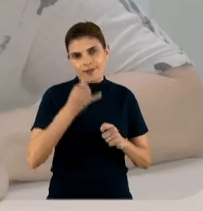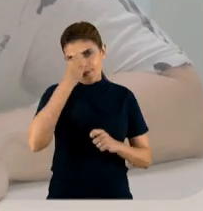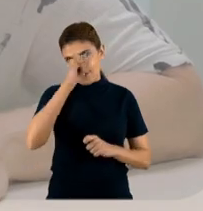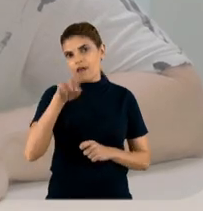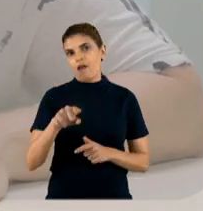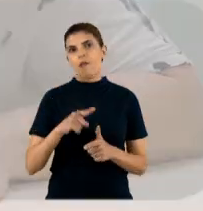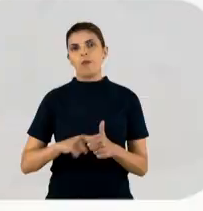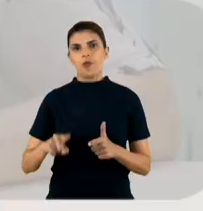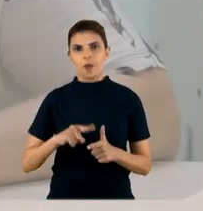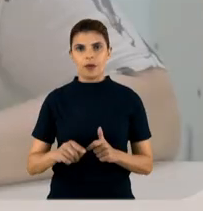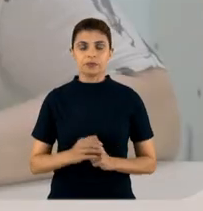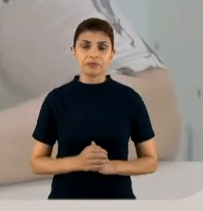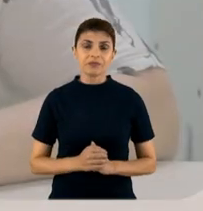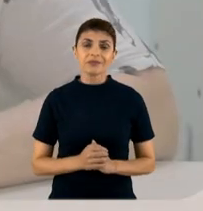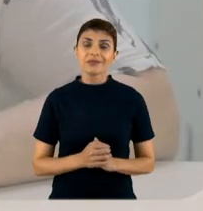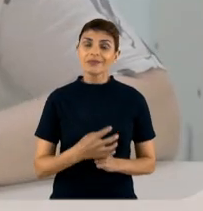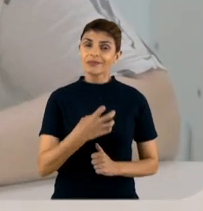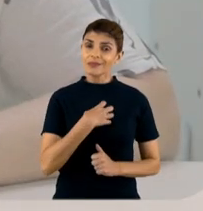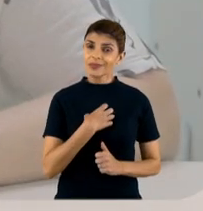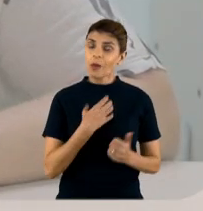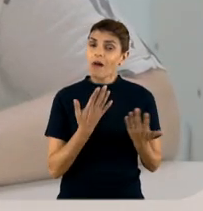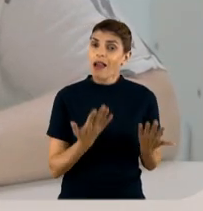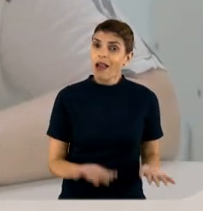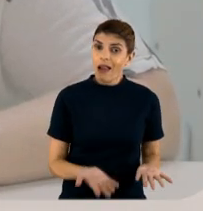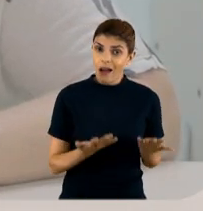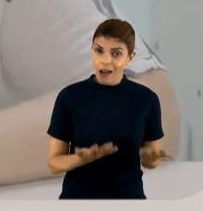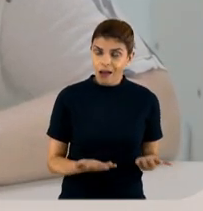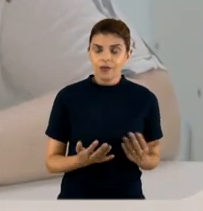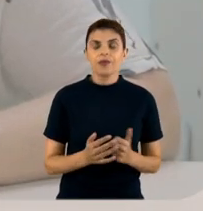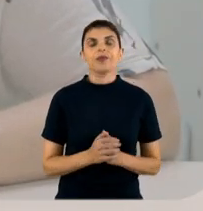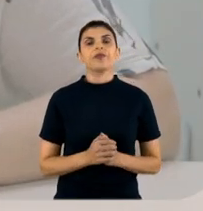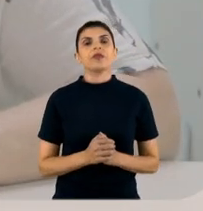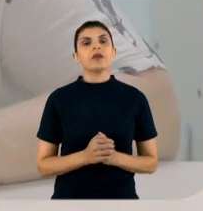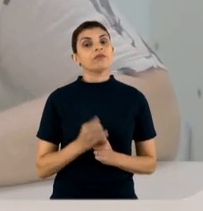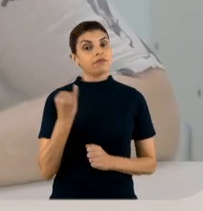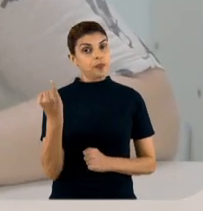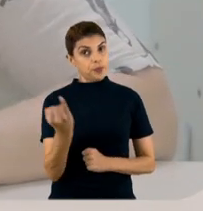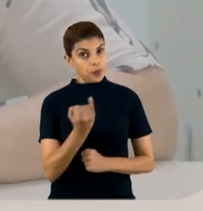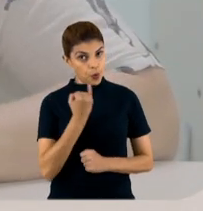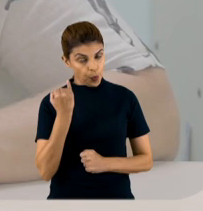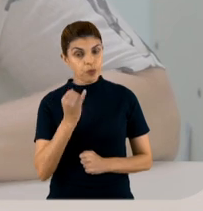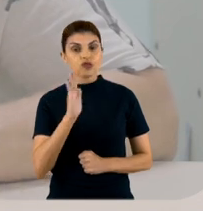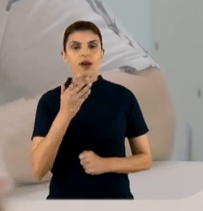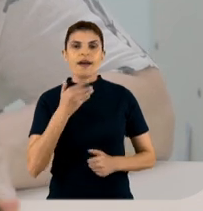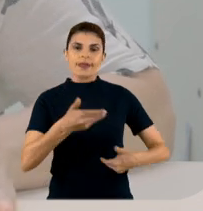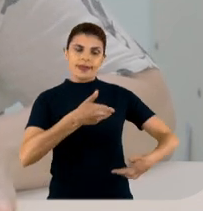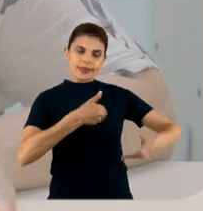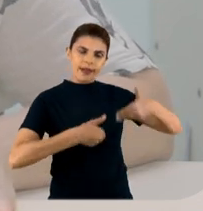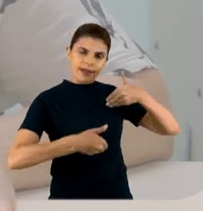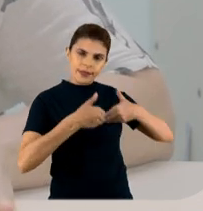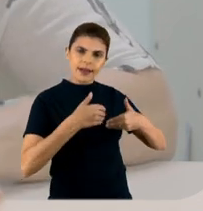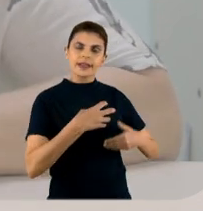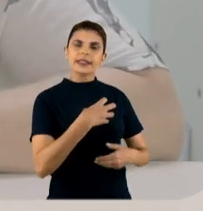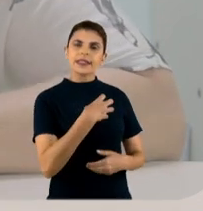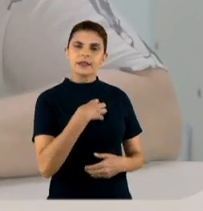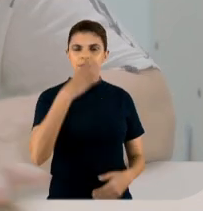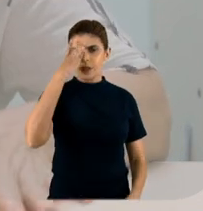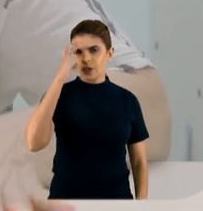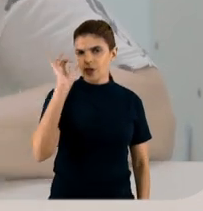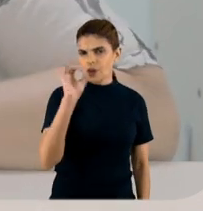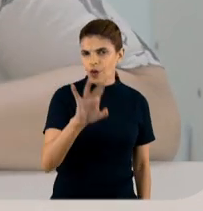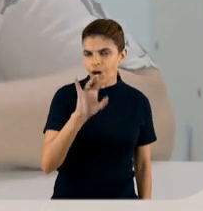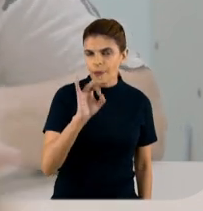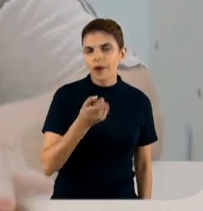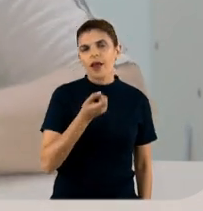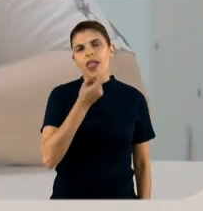né Isso é um problema mesmo nos quadros mais leves eh é muito importante além de tratar o sintoma então se tiver dor